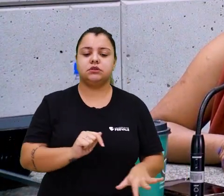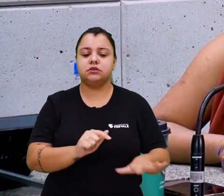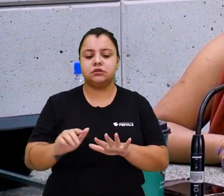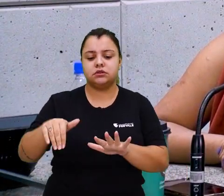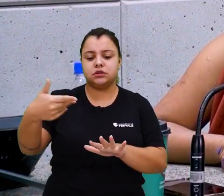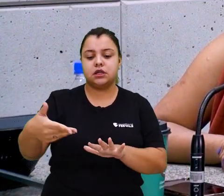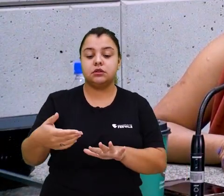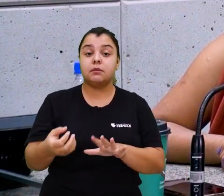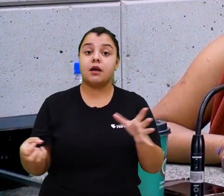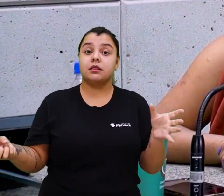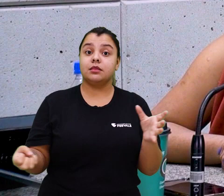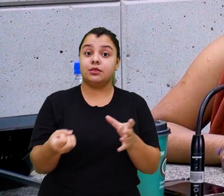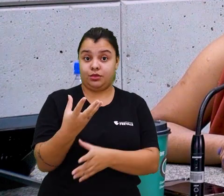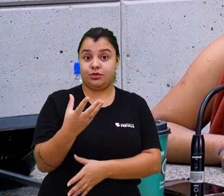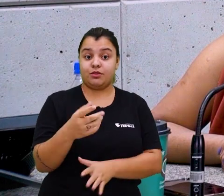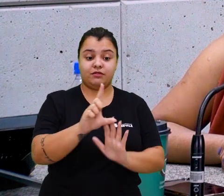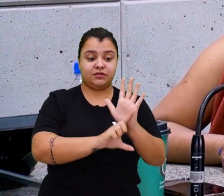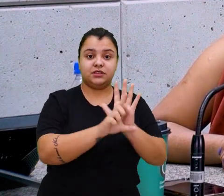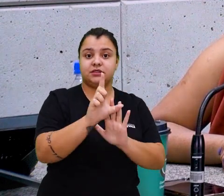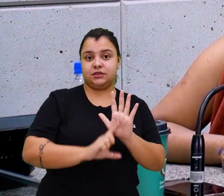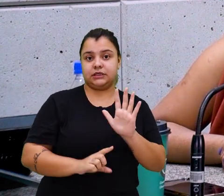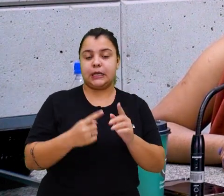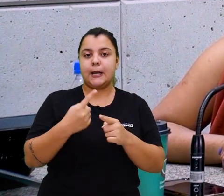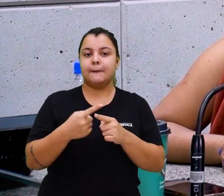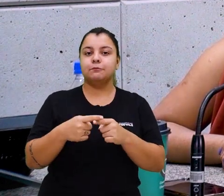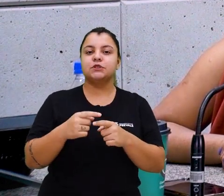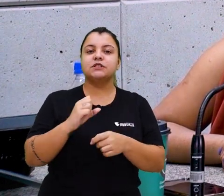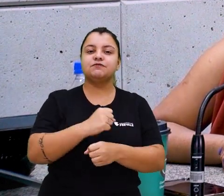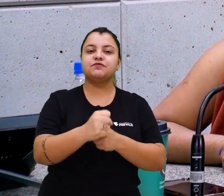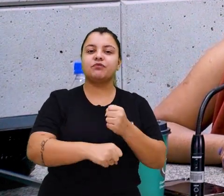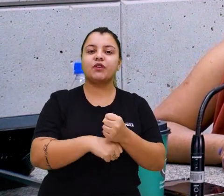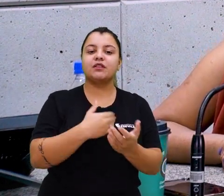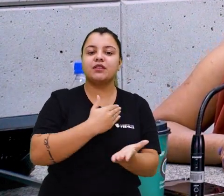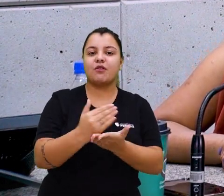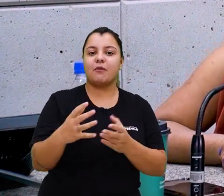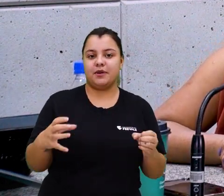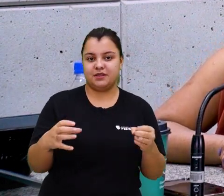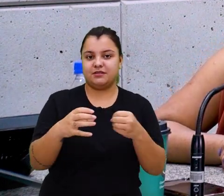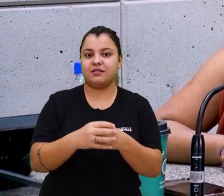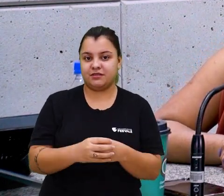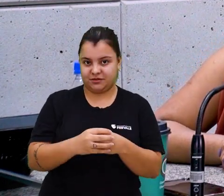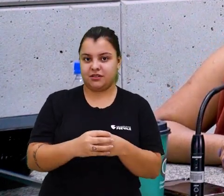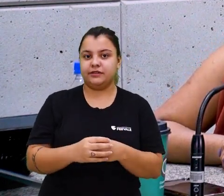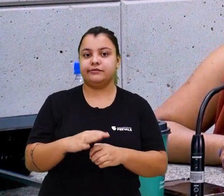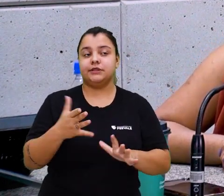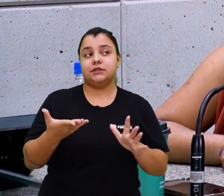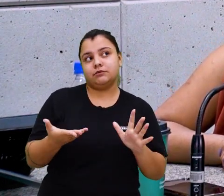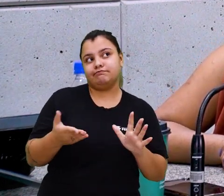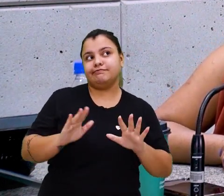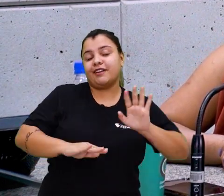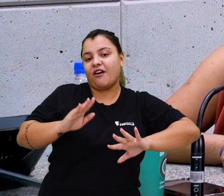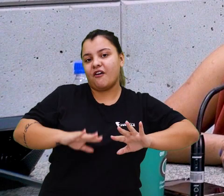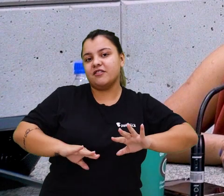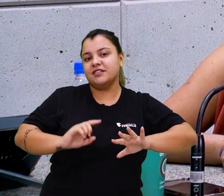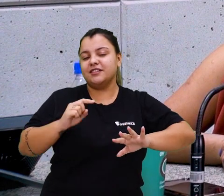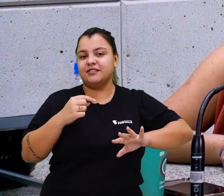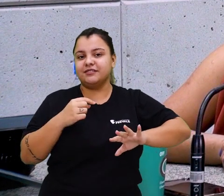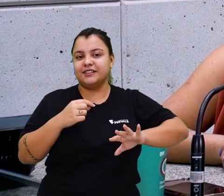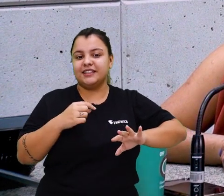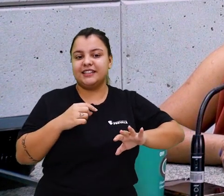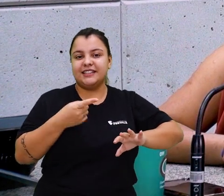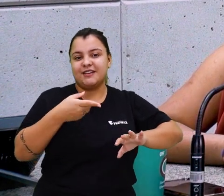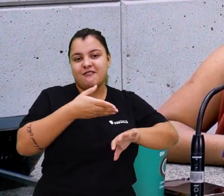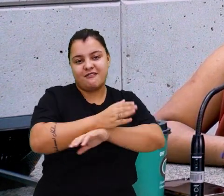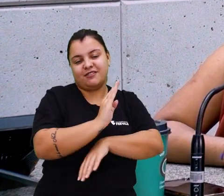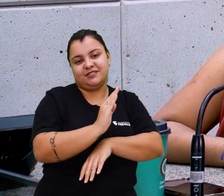saiu uma nova lista extraordinária porque foi no ano que começou a comissão de cotas então provavelmente alguém tentou fal